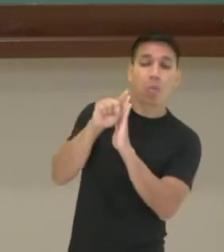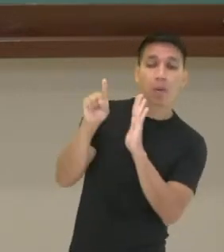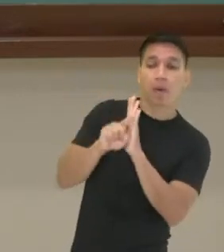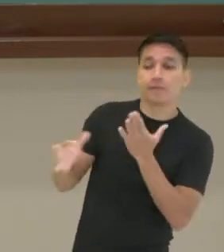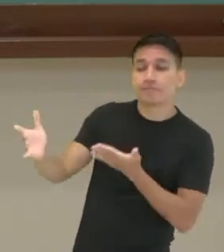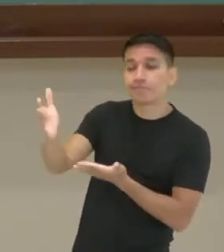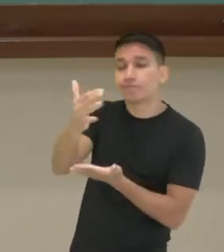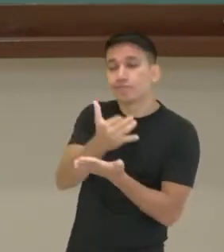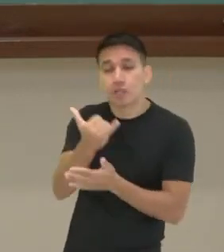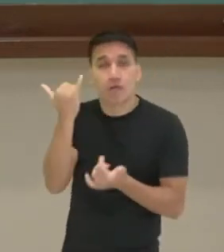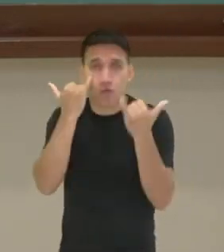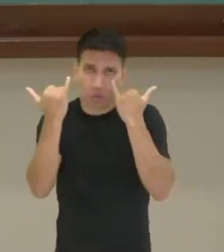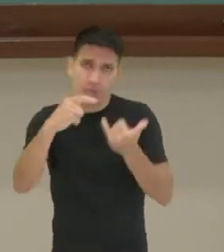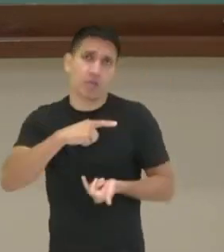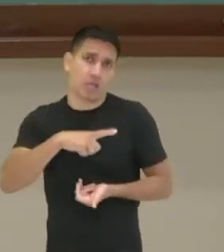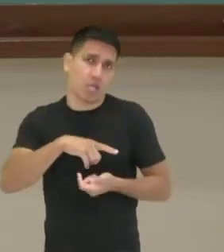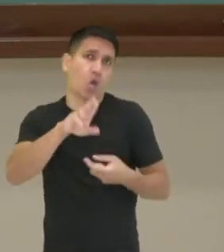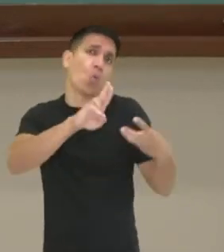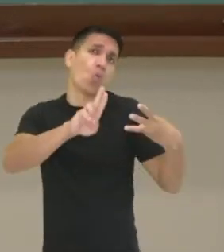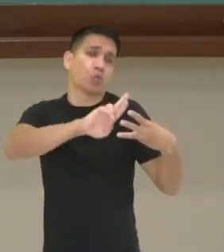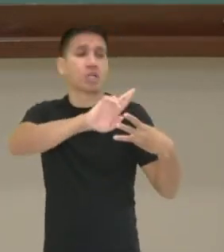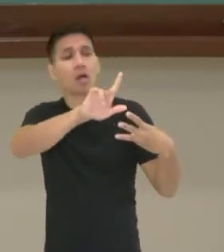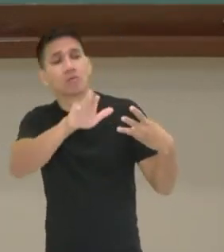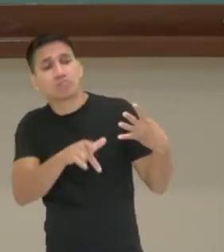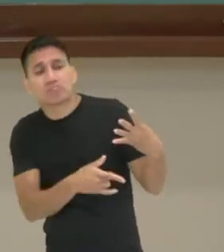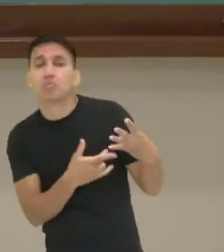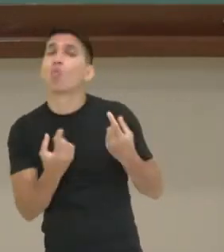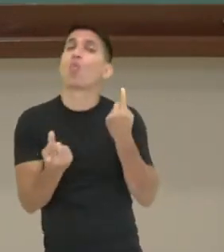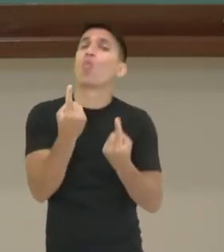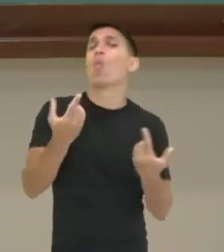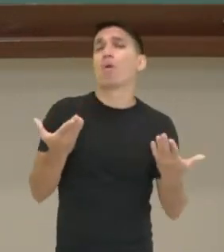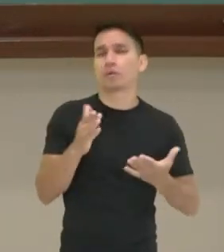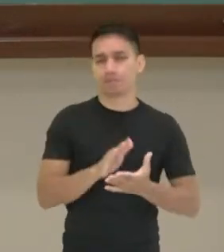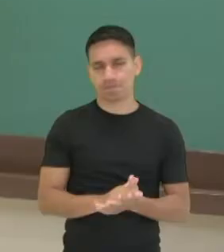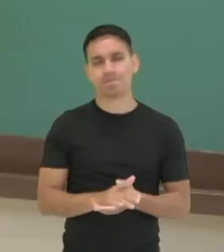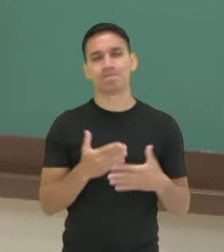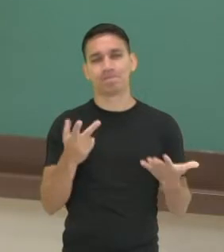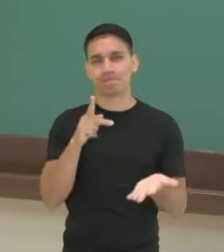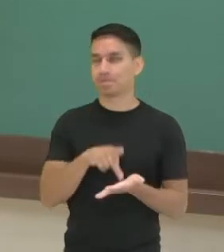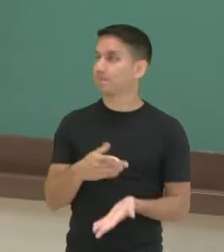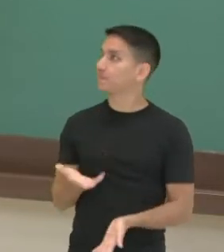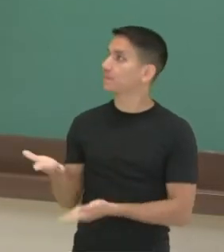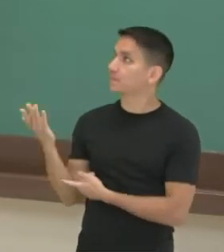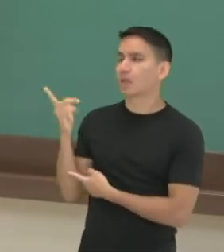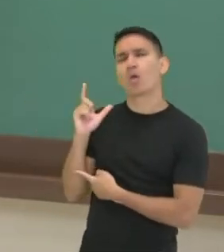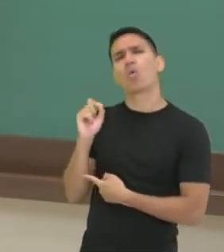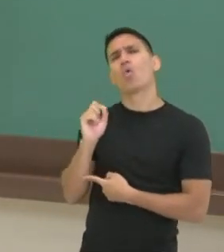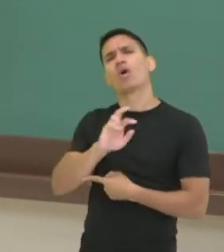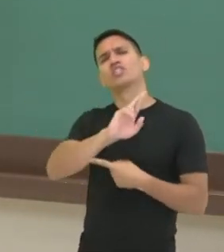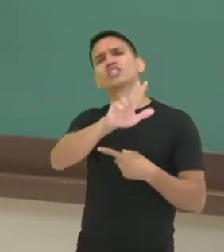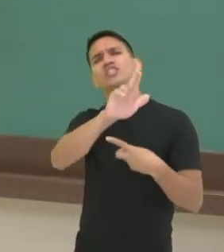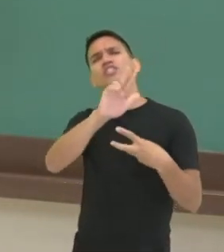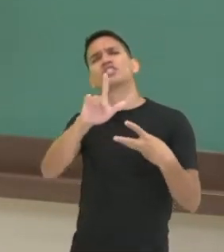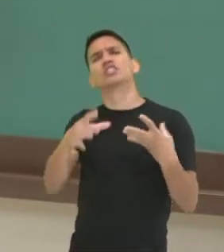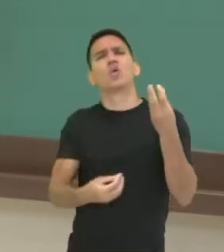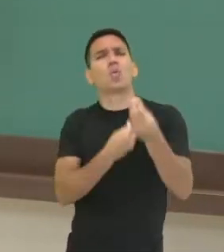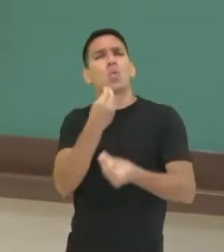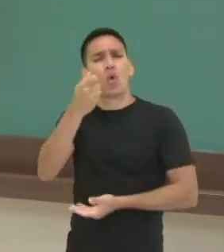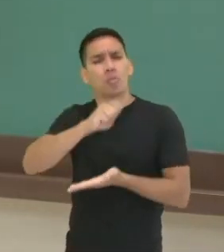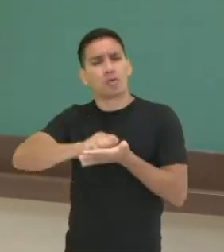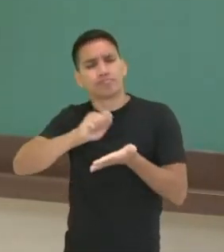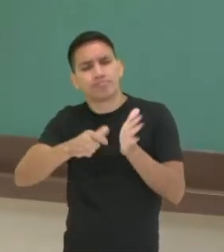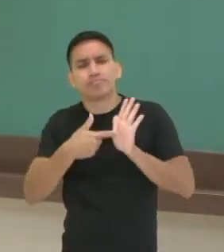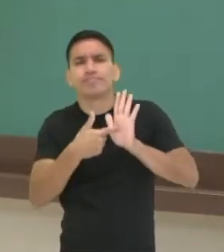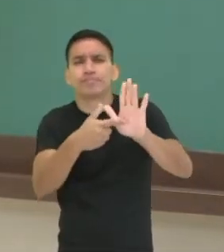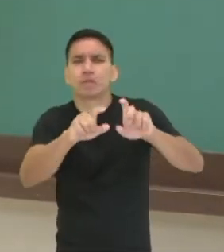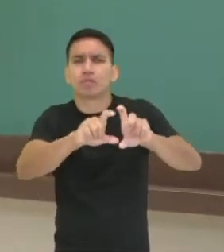gente tem, ou a gente usa um tipo ou outro, verdade? Então vamos lá. Quais são as diferentes formas de representar